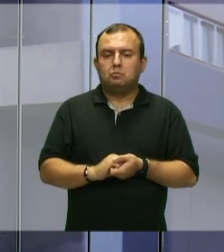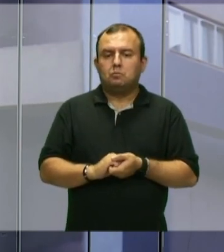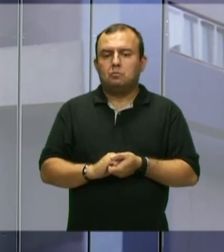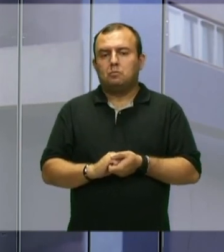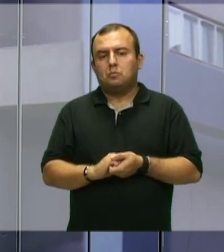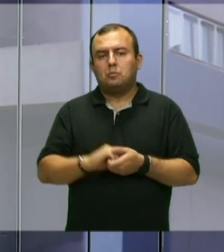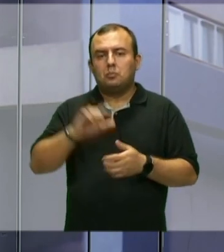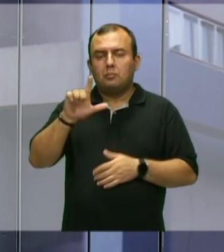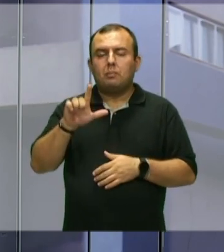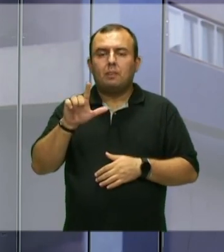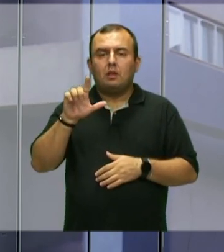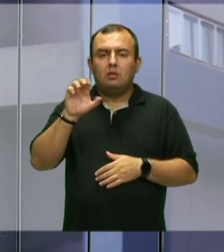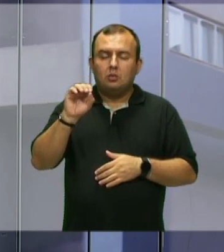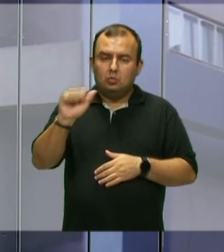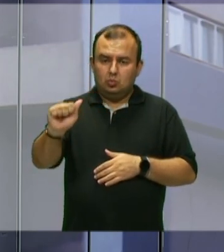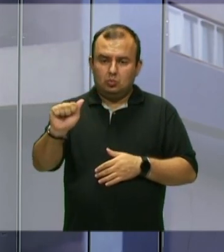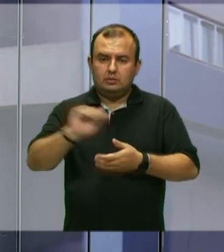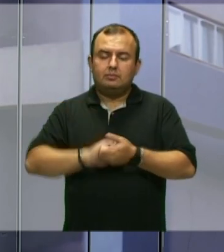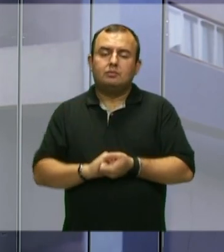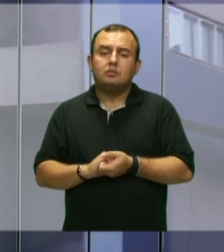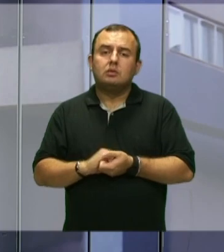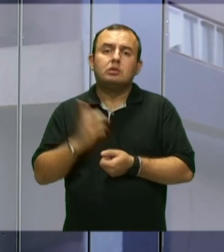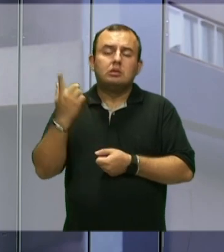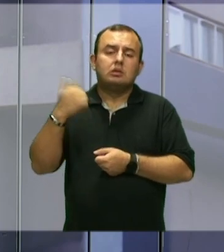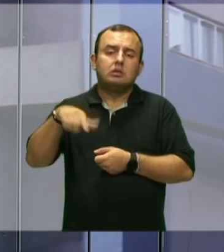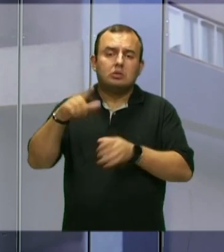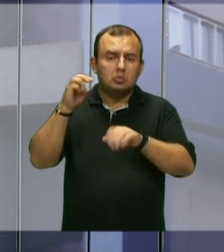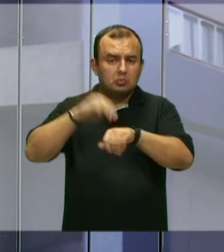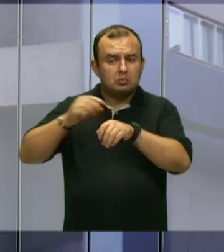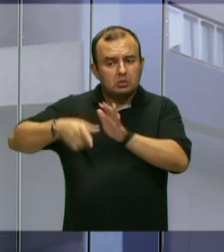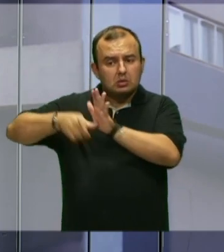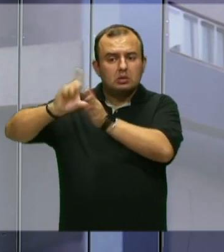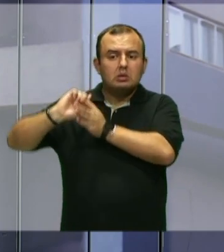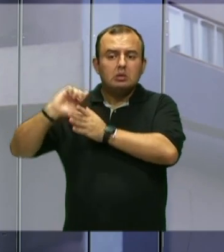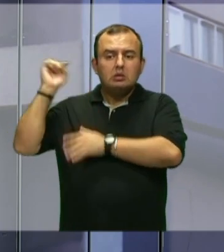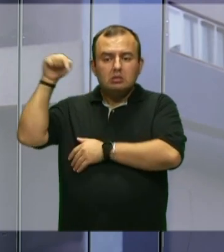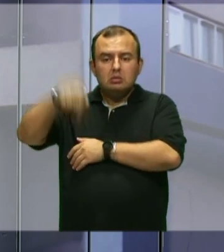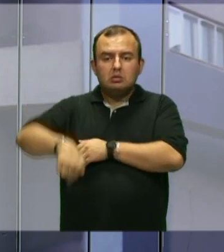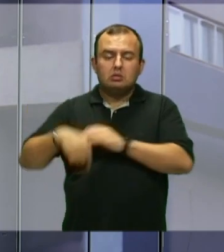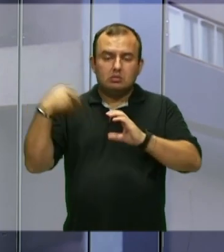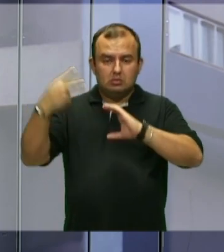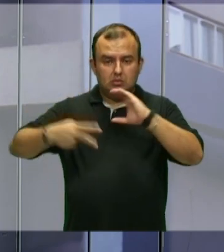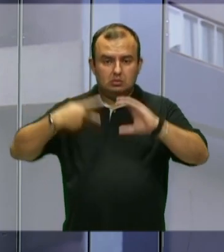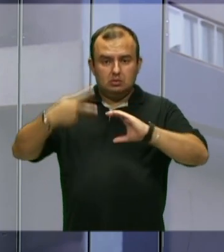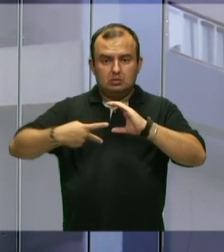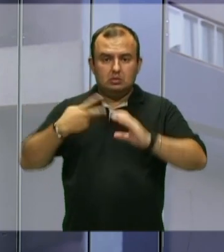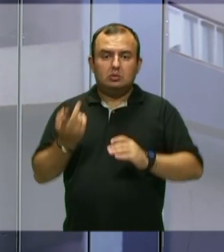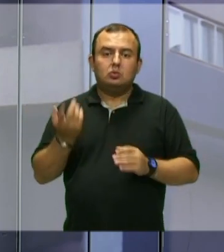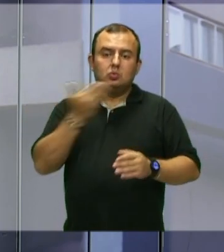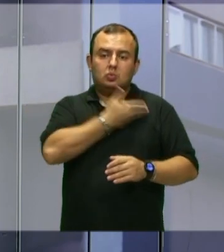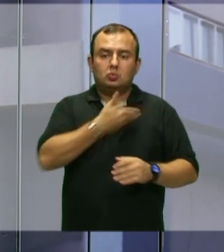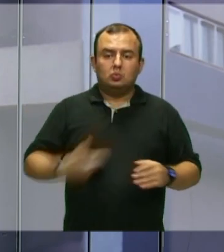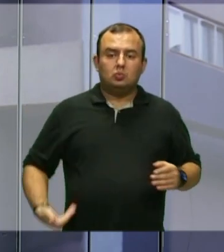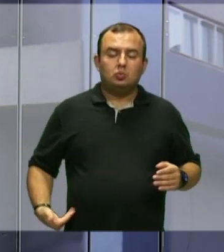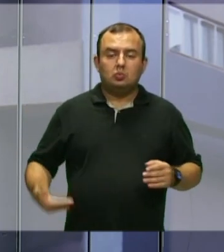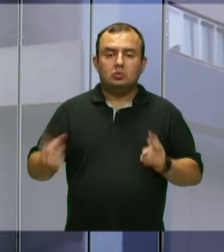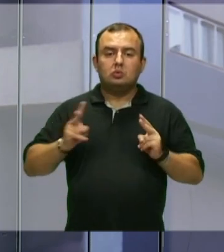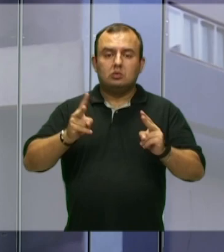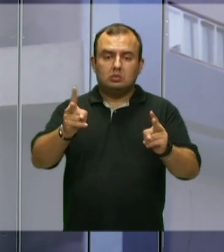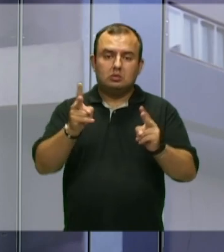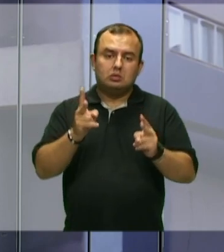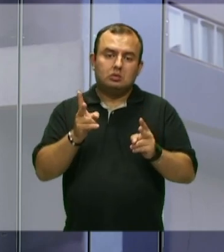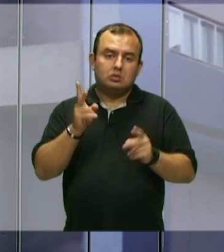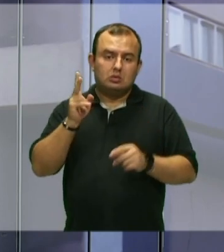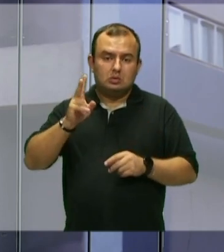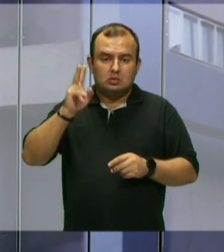LOA, né, e num momento anterior, quando ela veio para essa casa, o governo, sempre é histórico dentro do município de